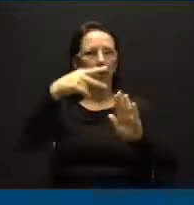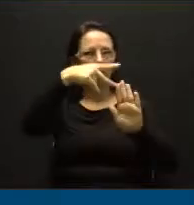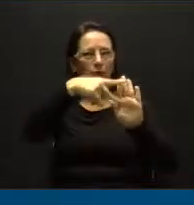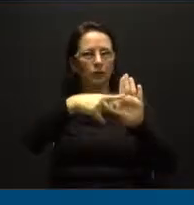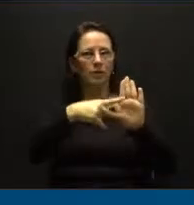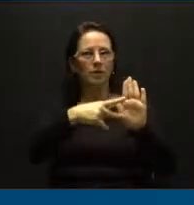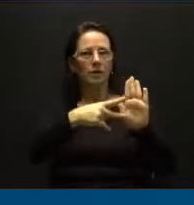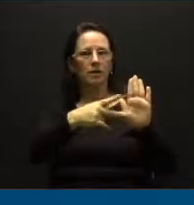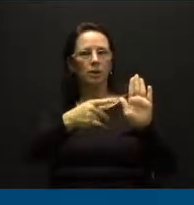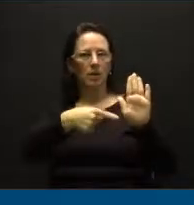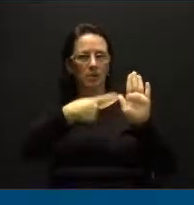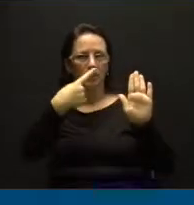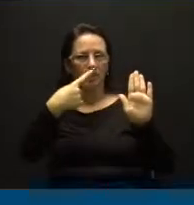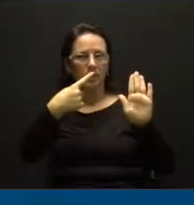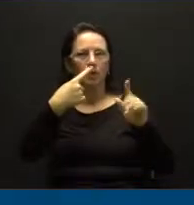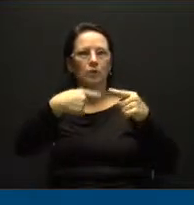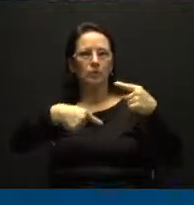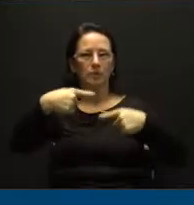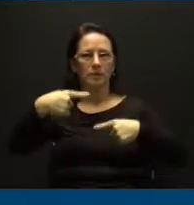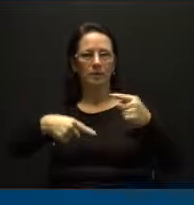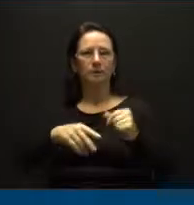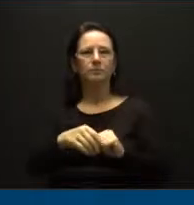1ª discussão